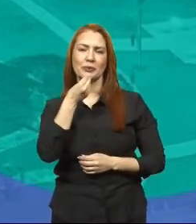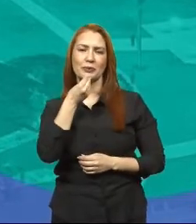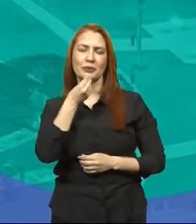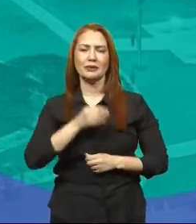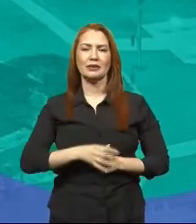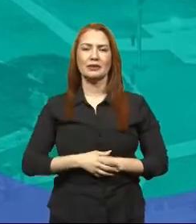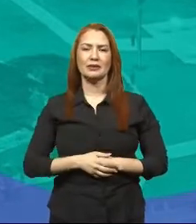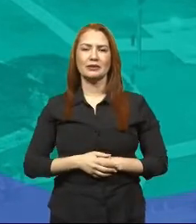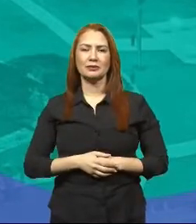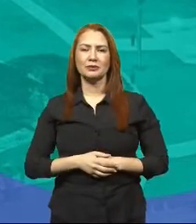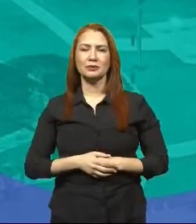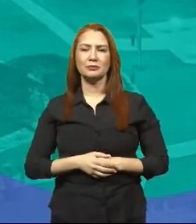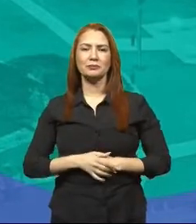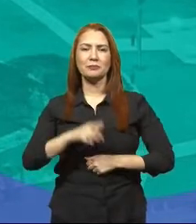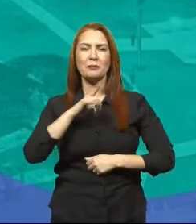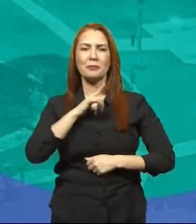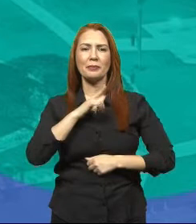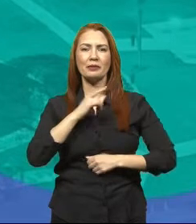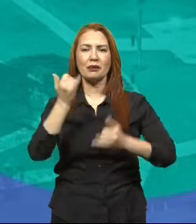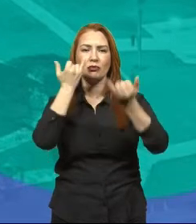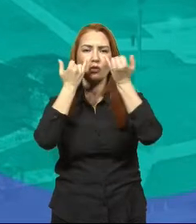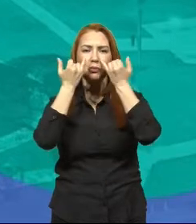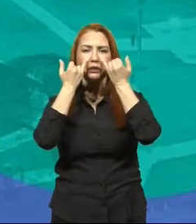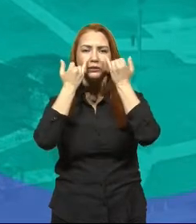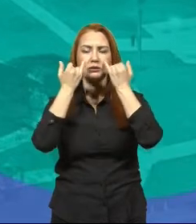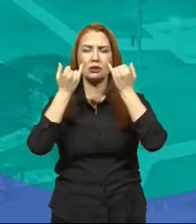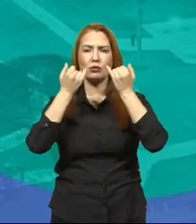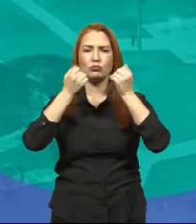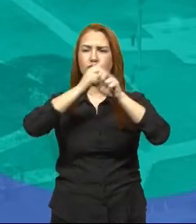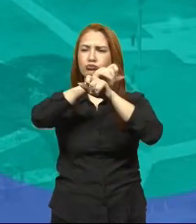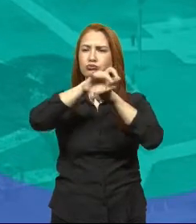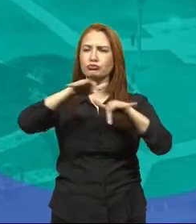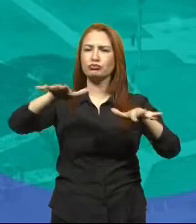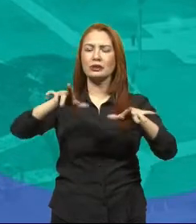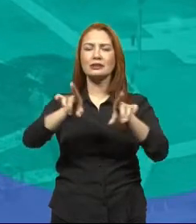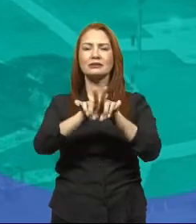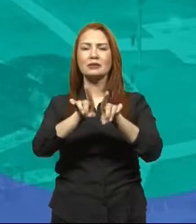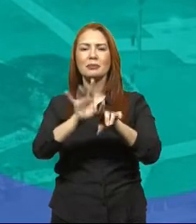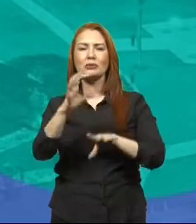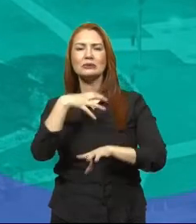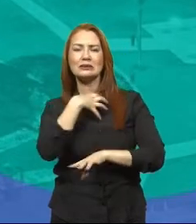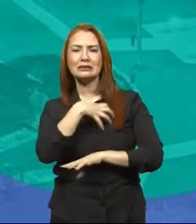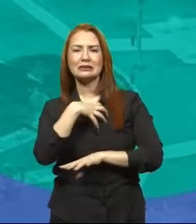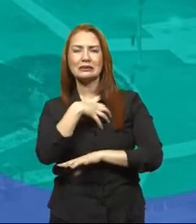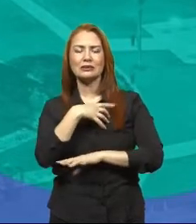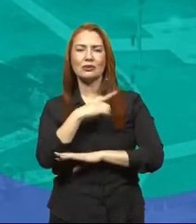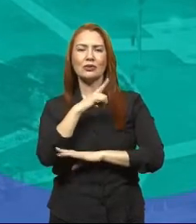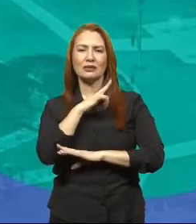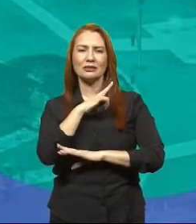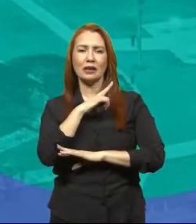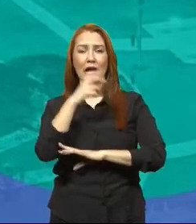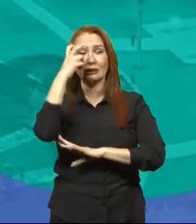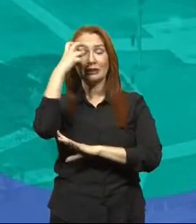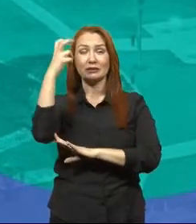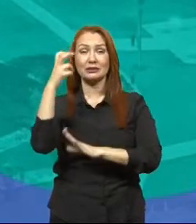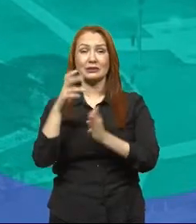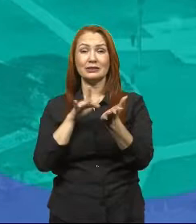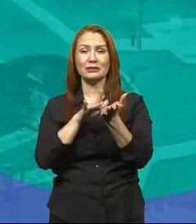pôr sensores para tudo quanto é lado e esses sensores aí ajudar via inteligência artificial aí